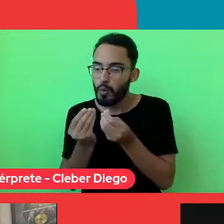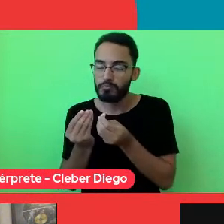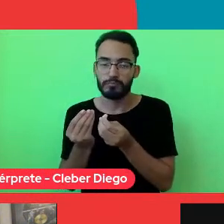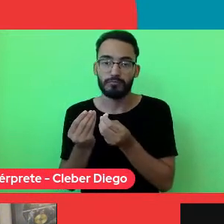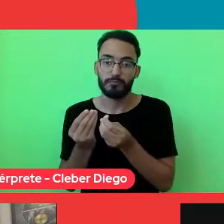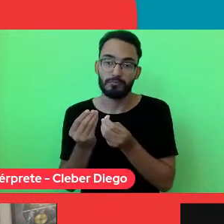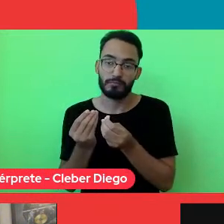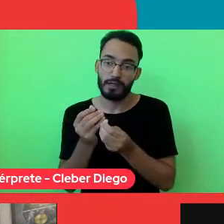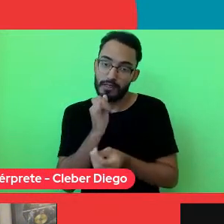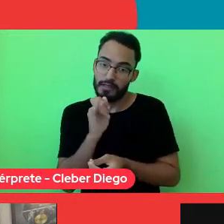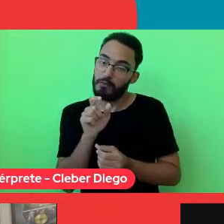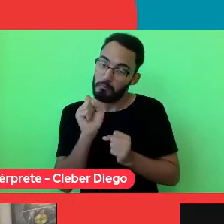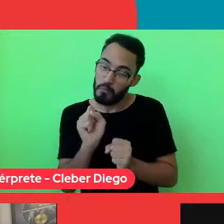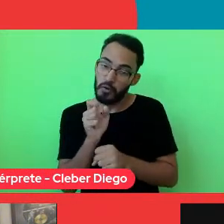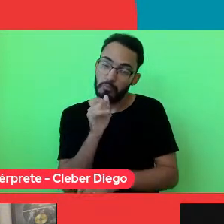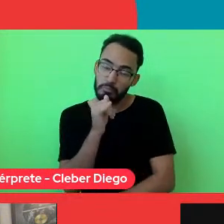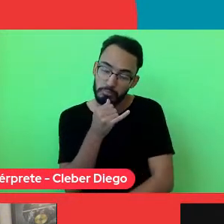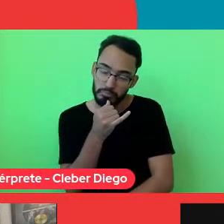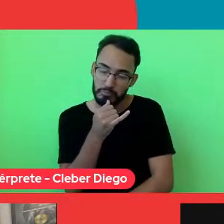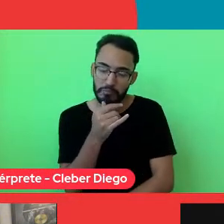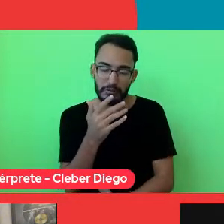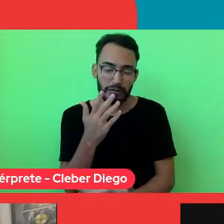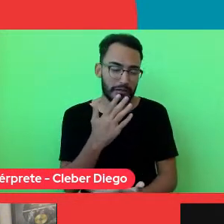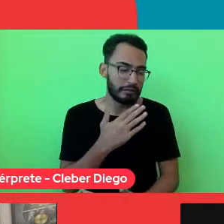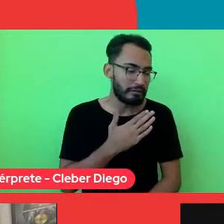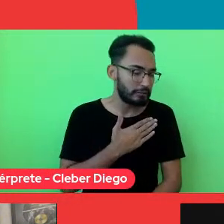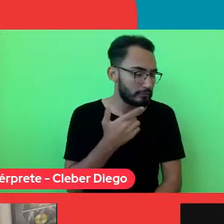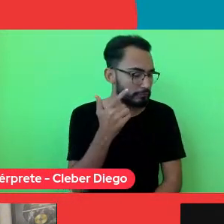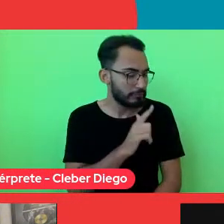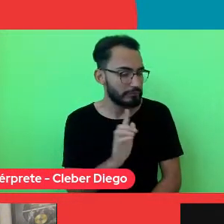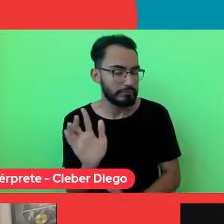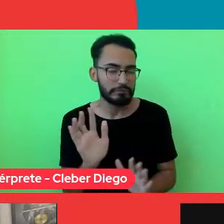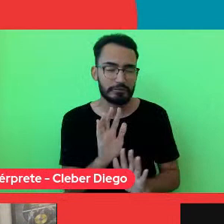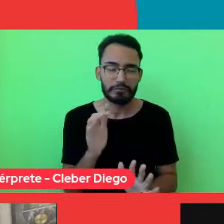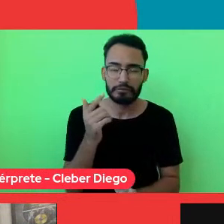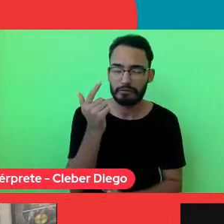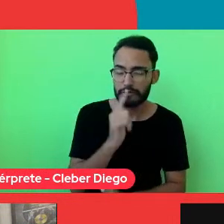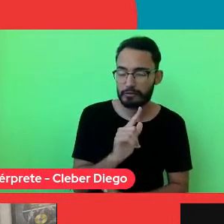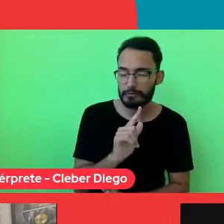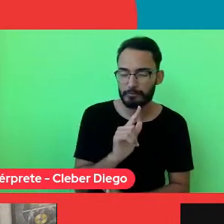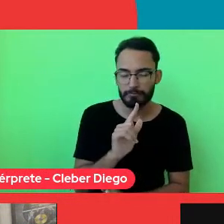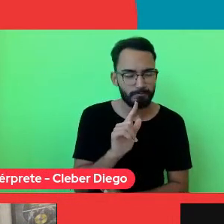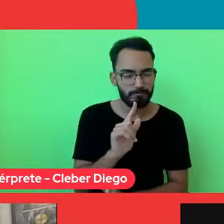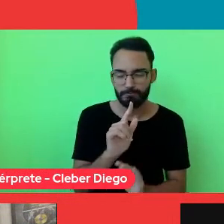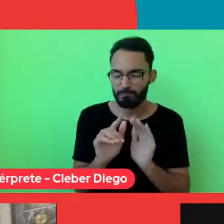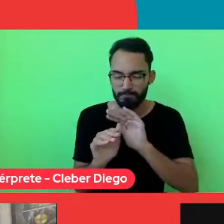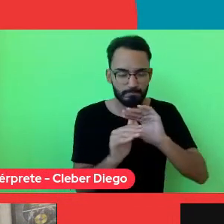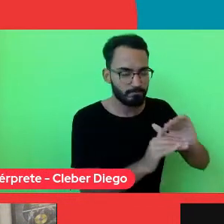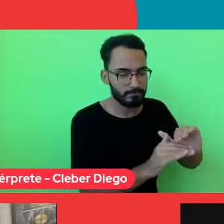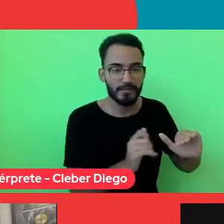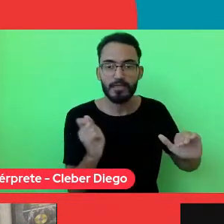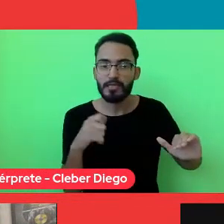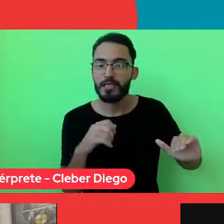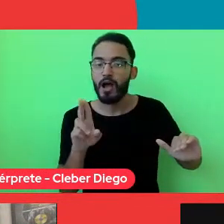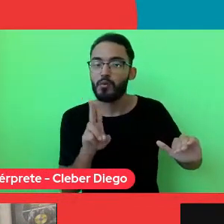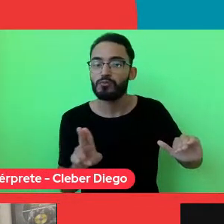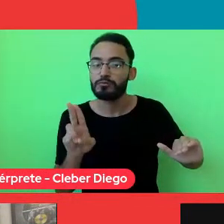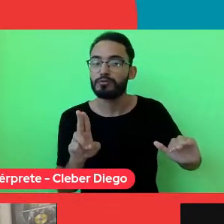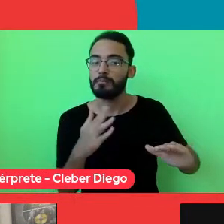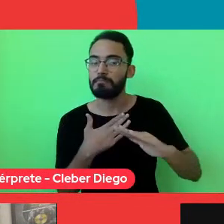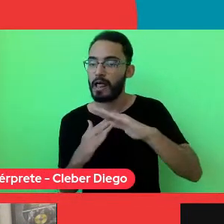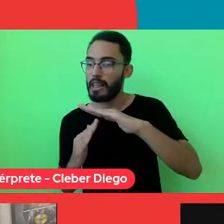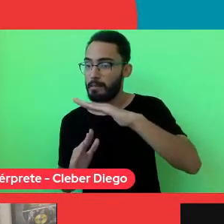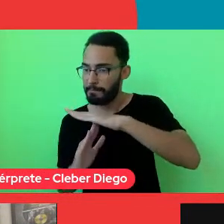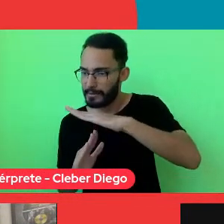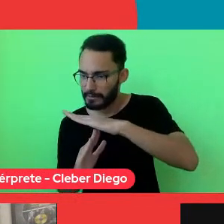ficar lamentando e falando eu não consigo, ou você pode usar dessas suas